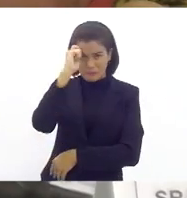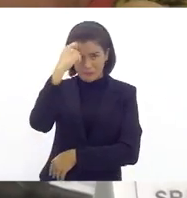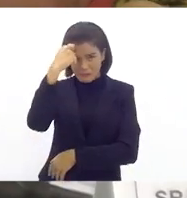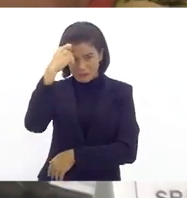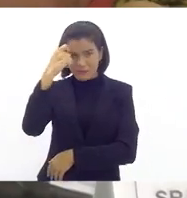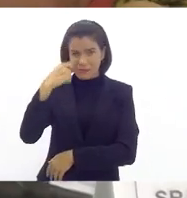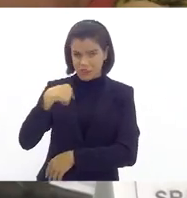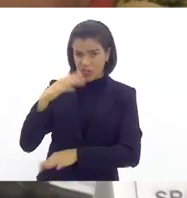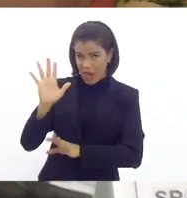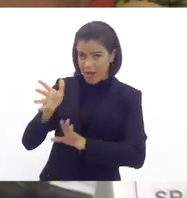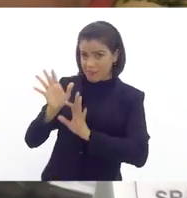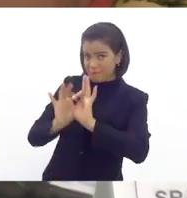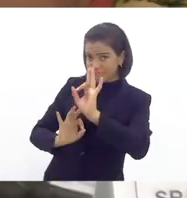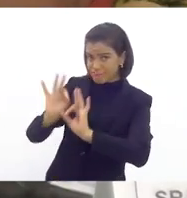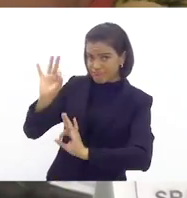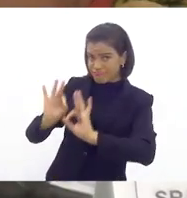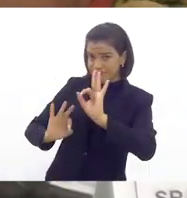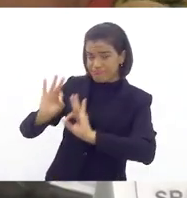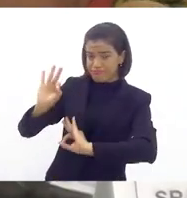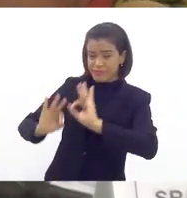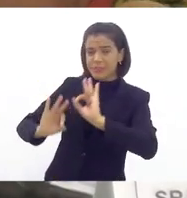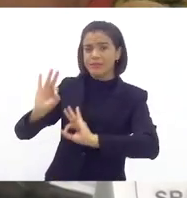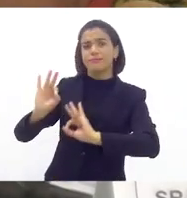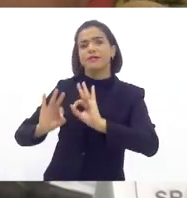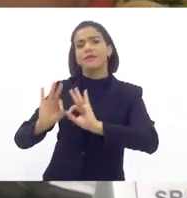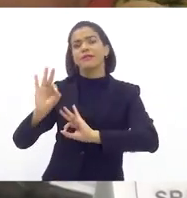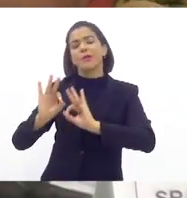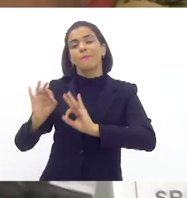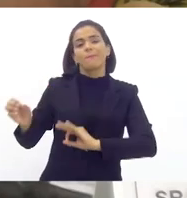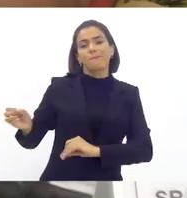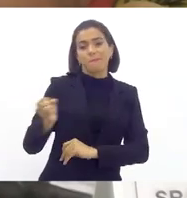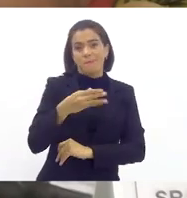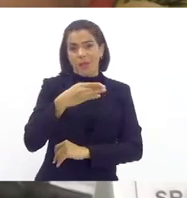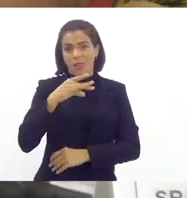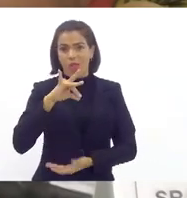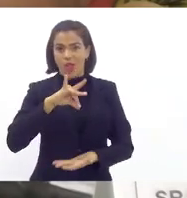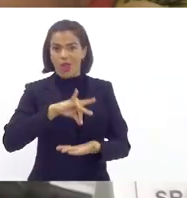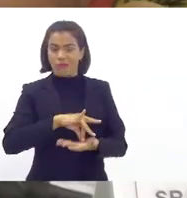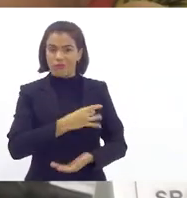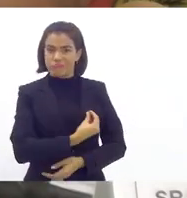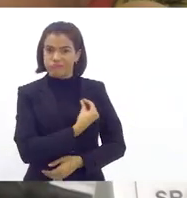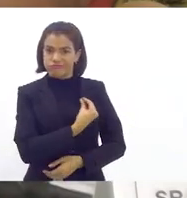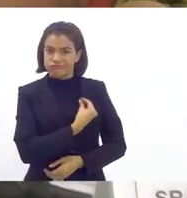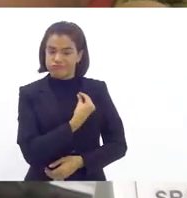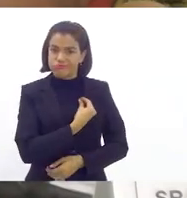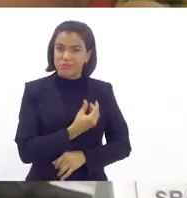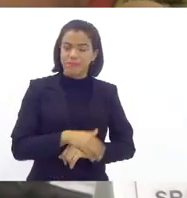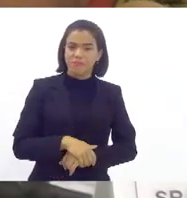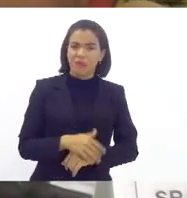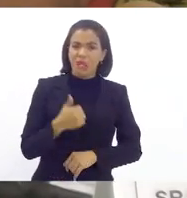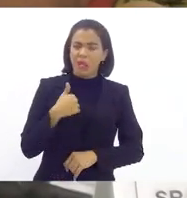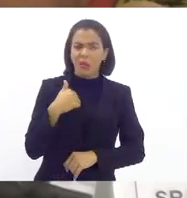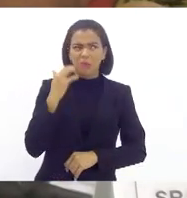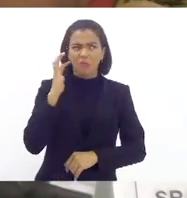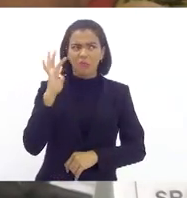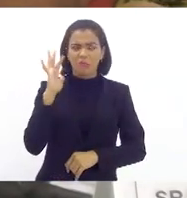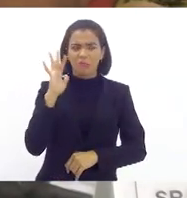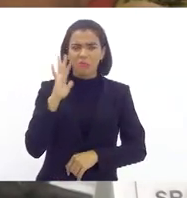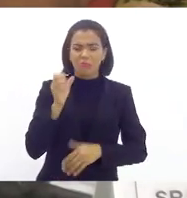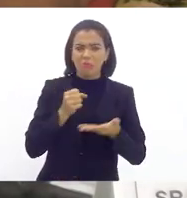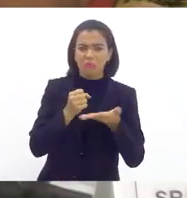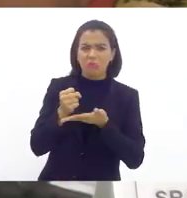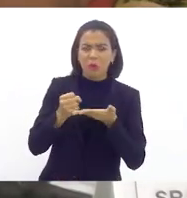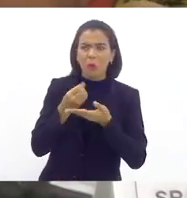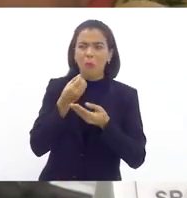preparados para esta nova realidade. E eu me baseei a minha fala